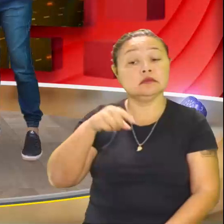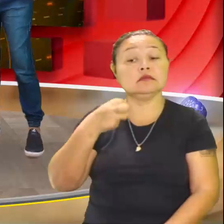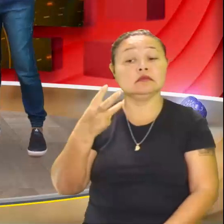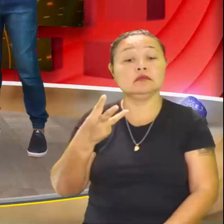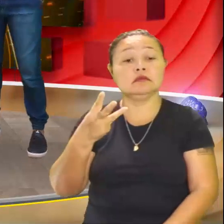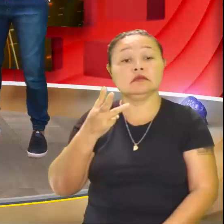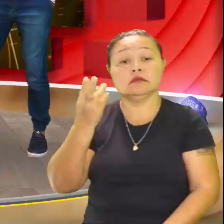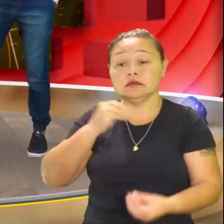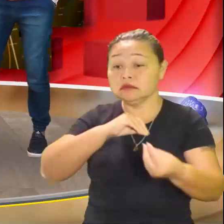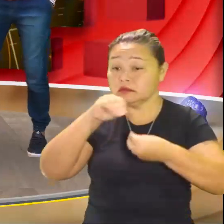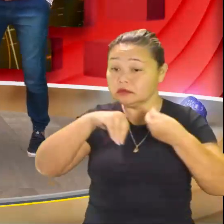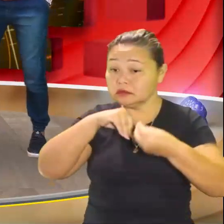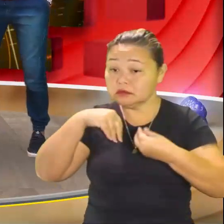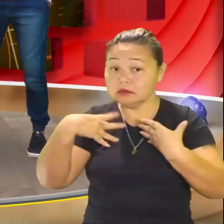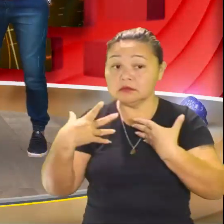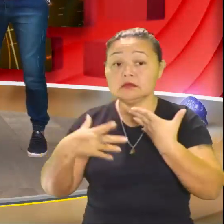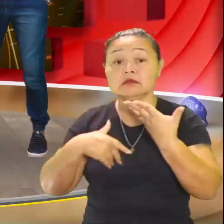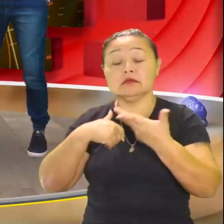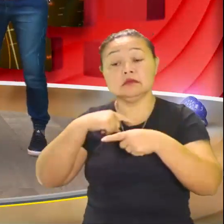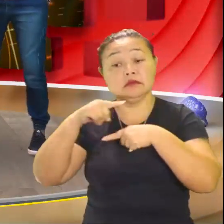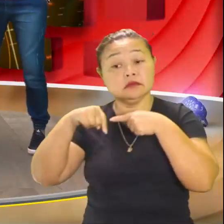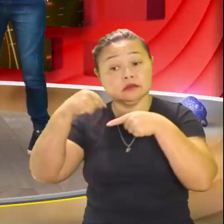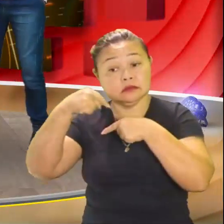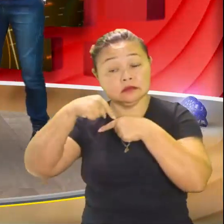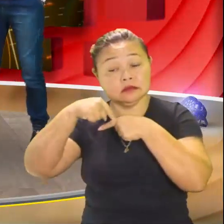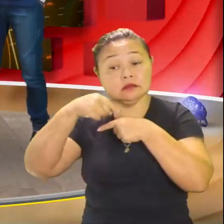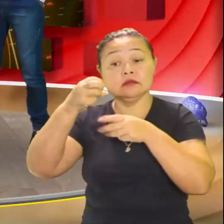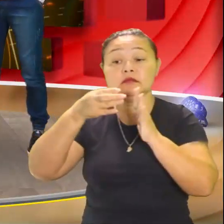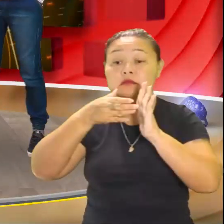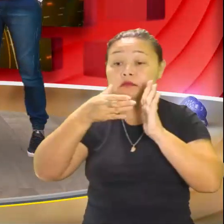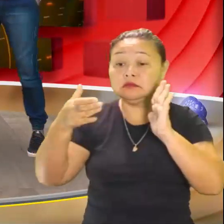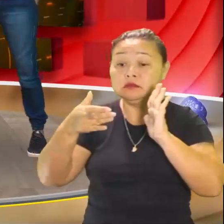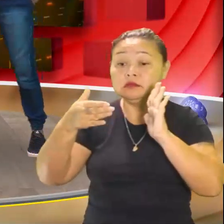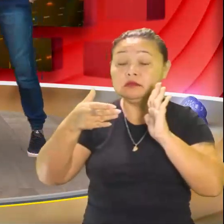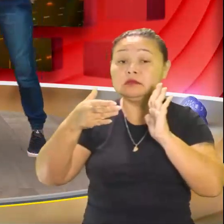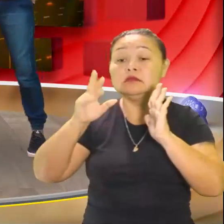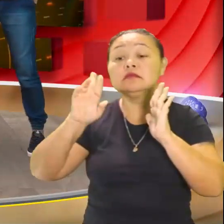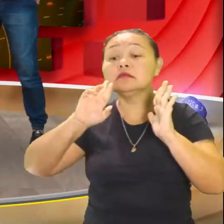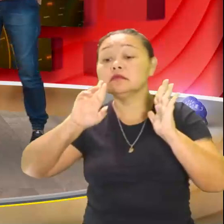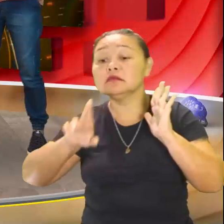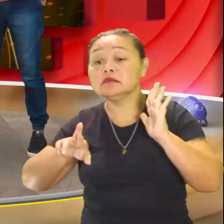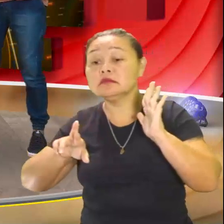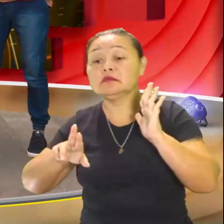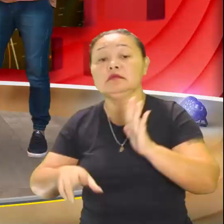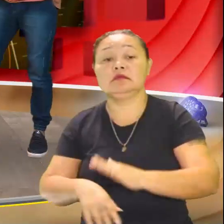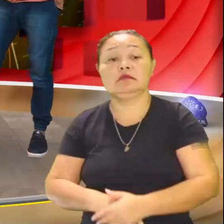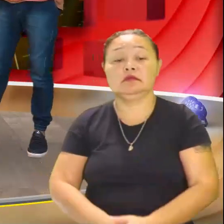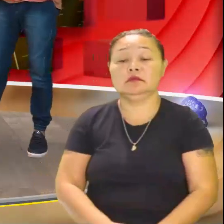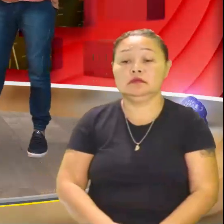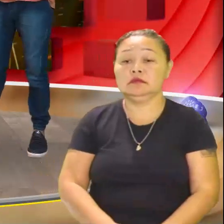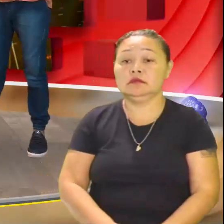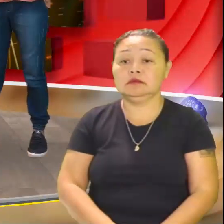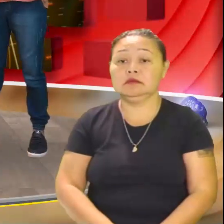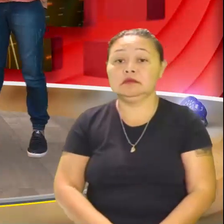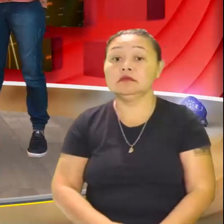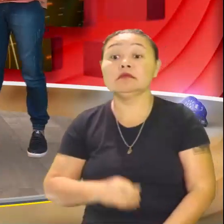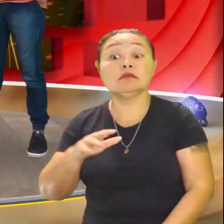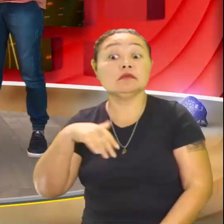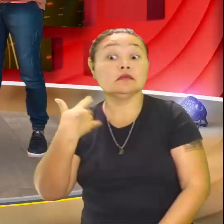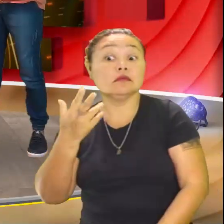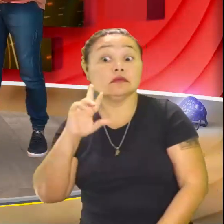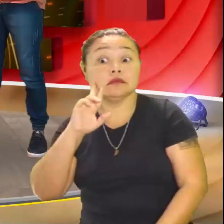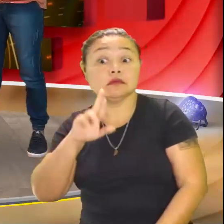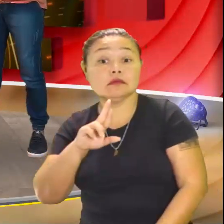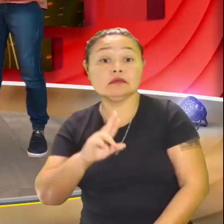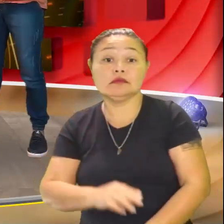máquina de calcular, aconteceu uma operação, só que agora dentro do módulo, né? E aí saiu um resultado. Vamos ver? Qual é esse resultado que